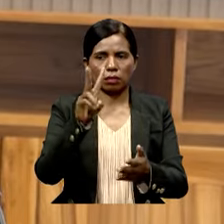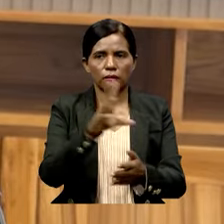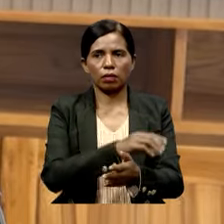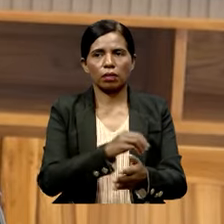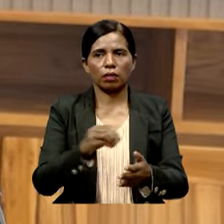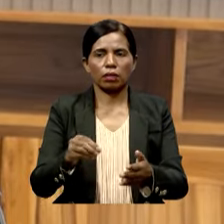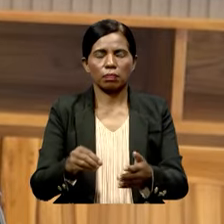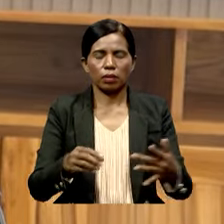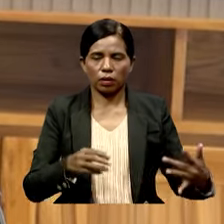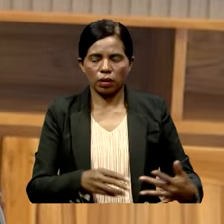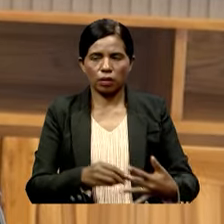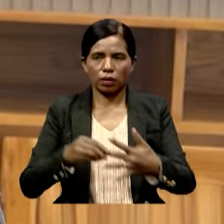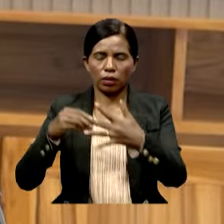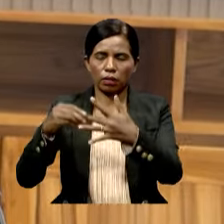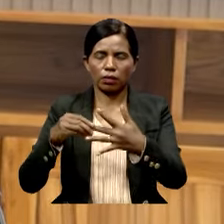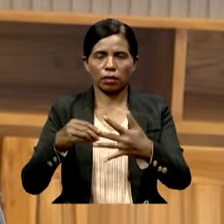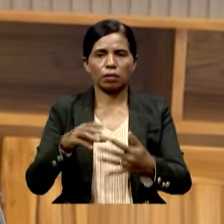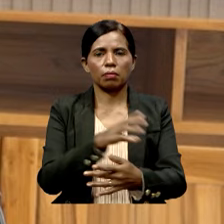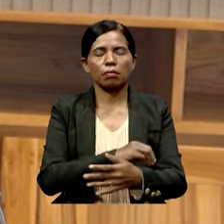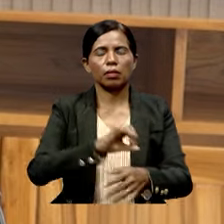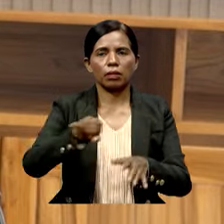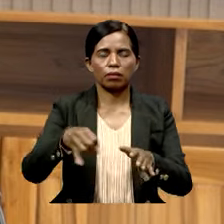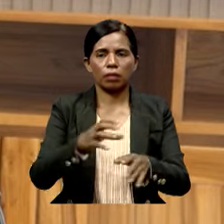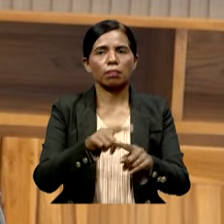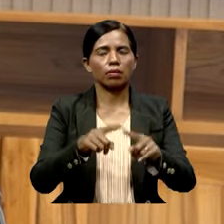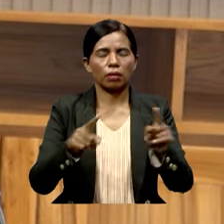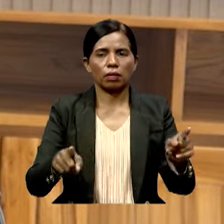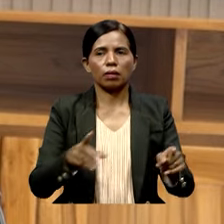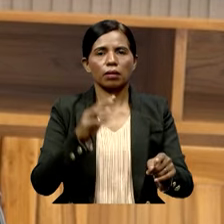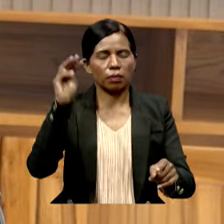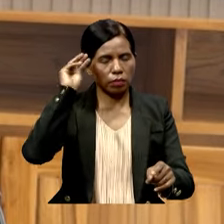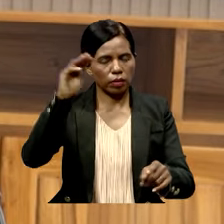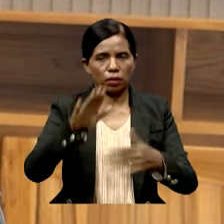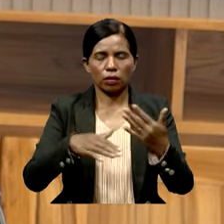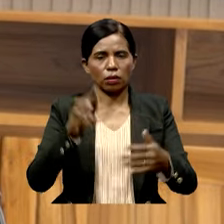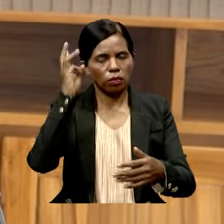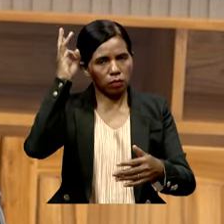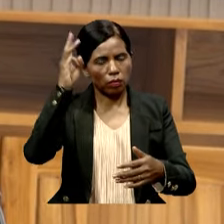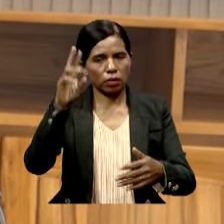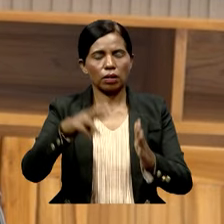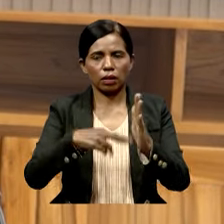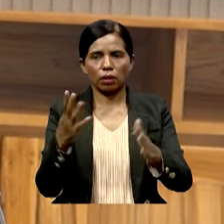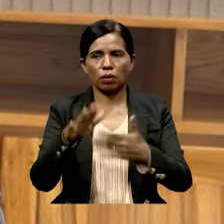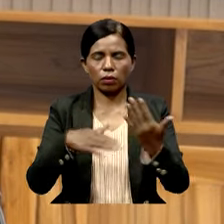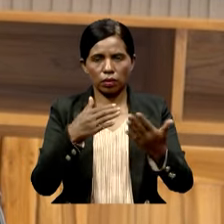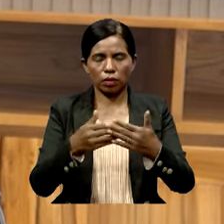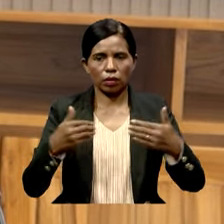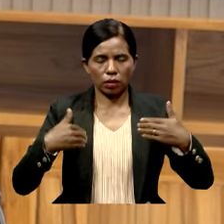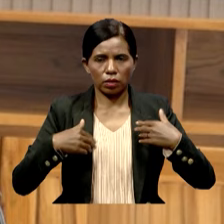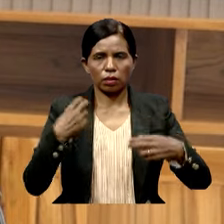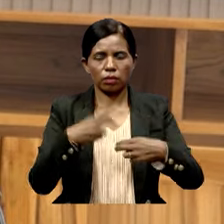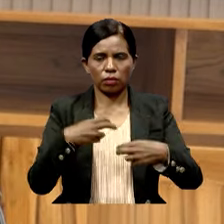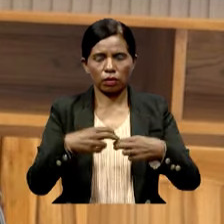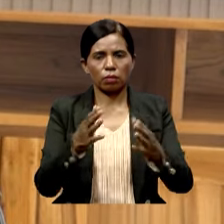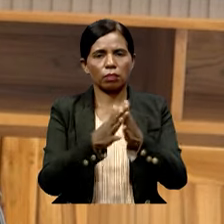grau specificu carreira regime geral. Mai be linea ministerial sira preocupa ho regras ne tamba ha mustu dificuldade